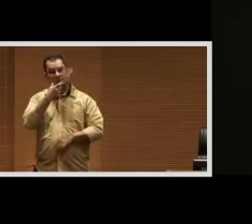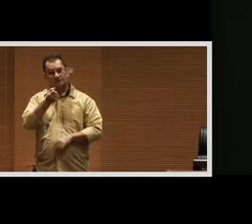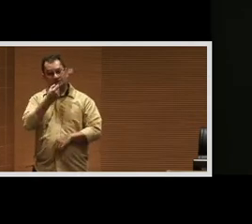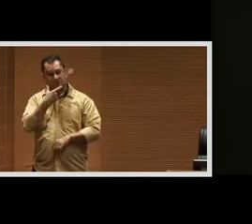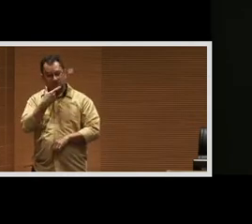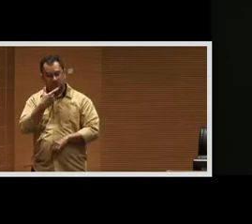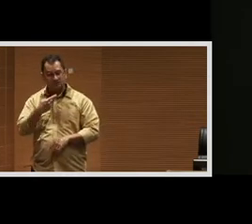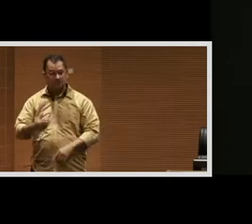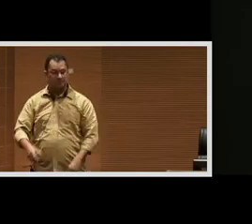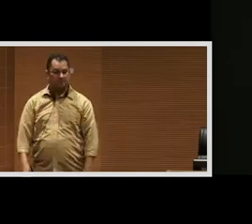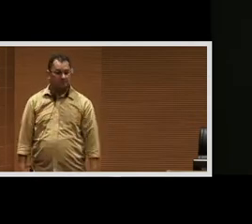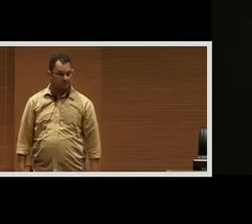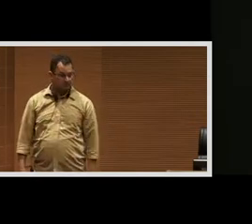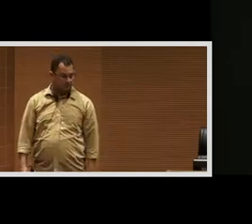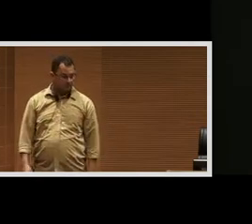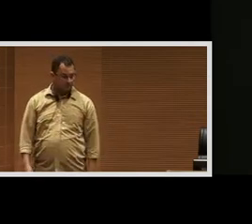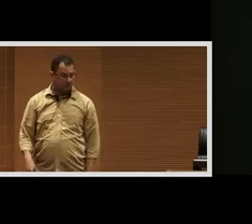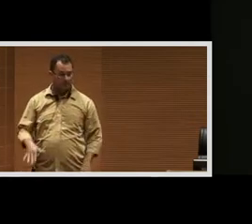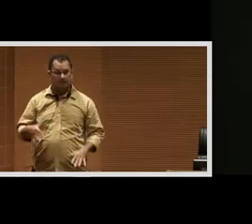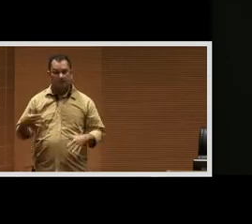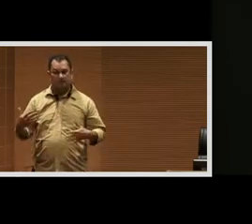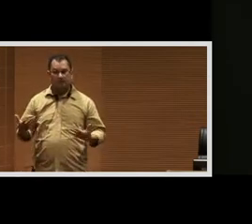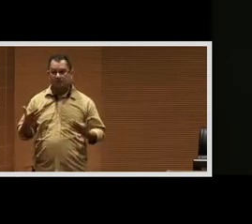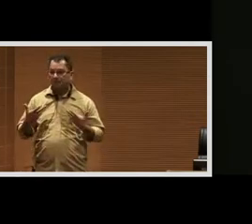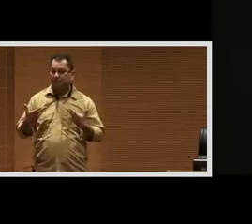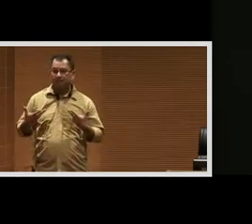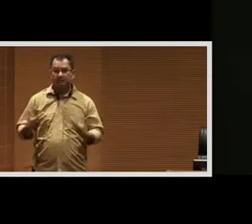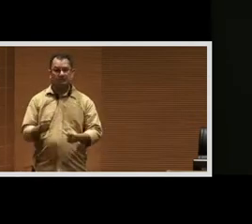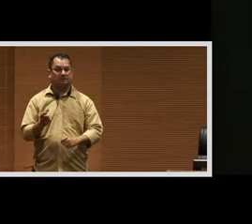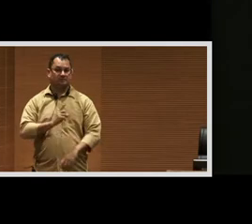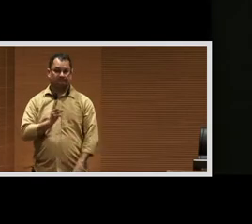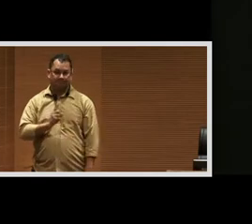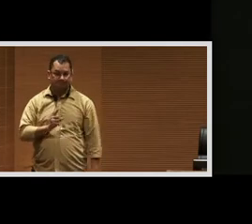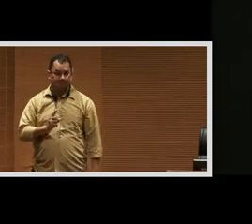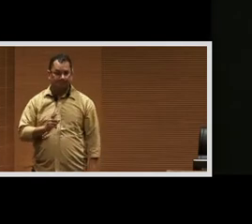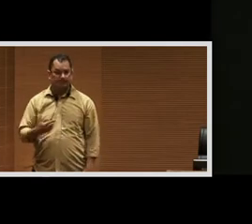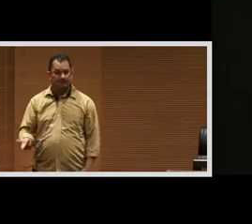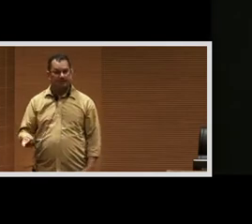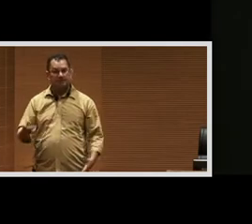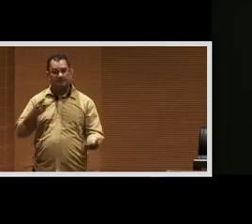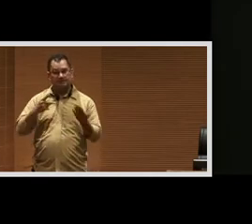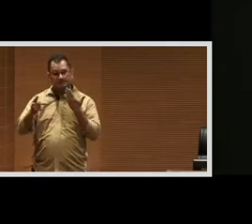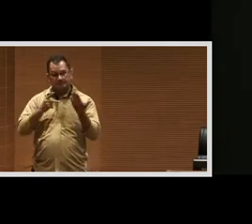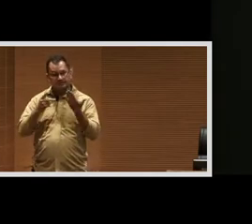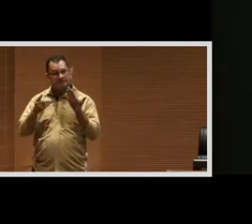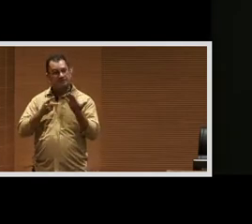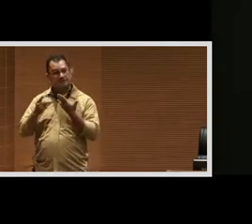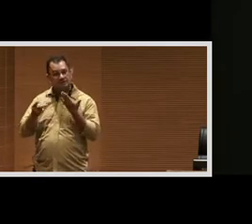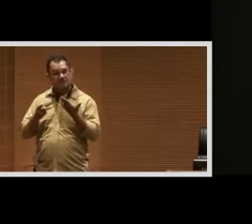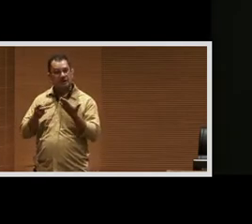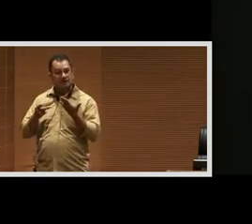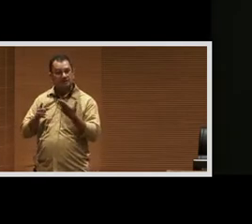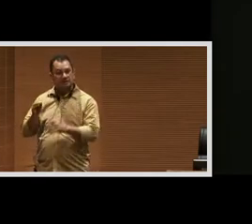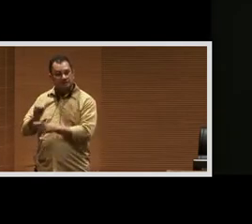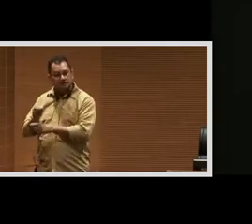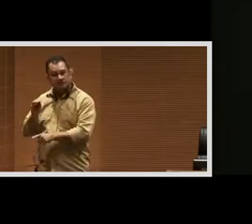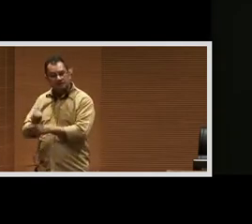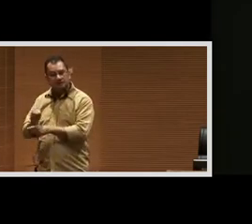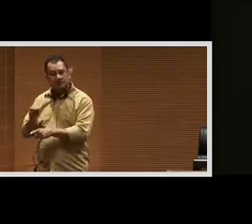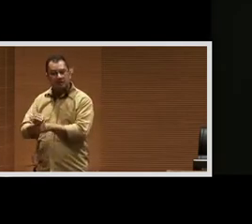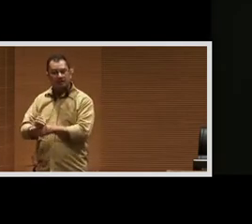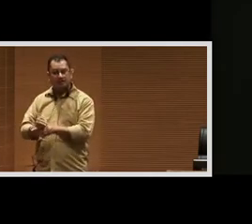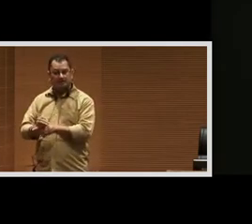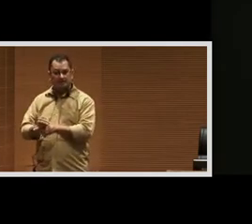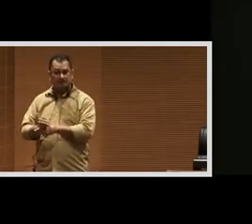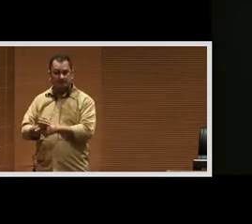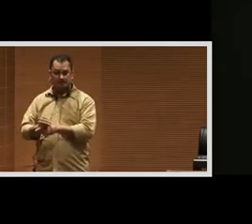esse algo não admitia rever o diagnóstico. A psiquiatra que cuidava do Miguel antes tinha mudado de